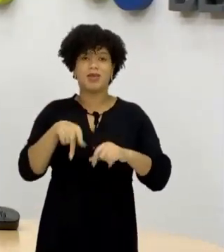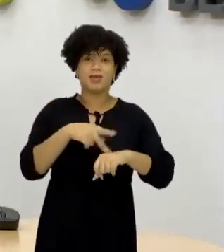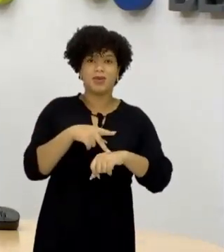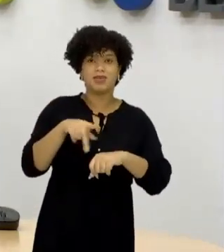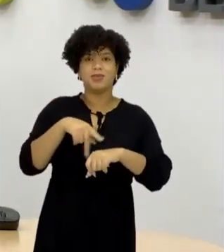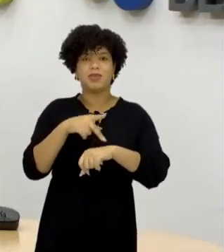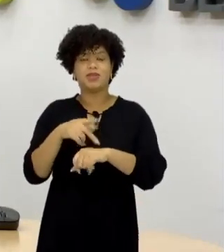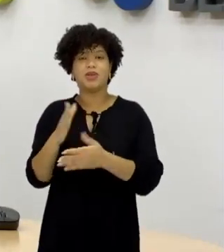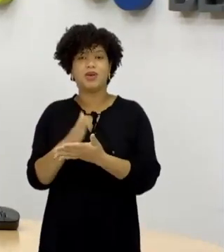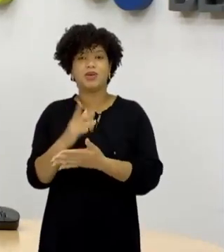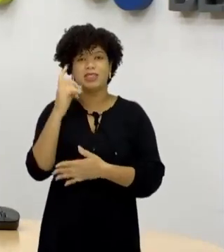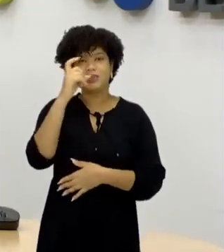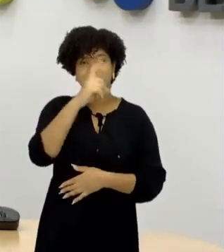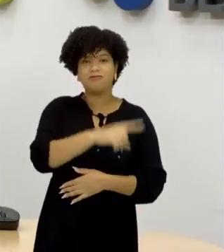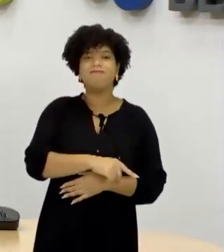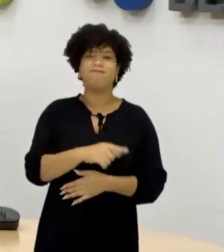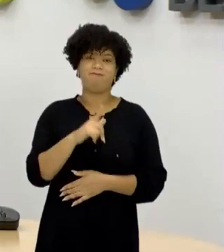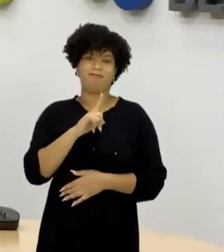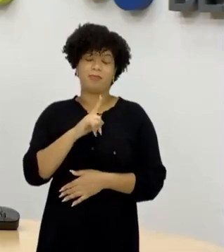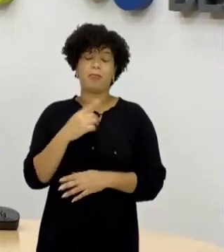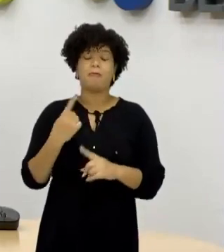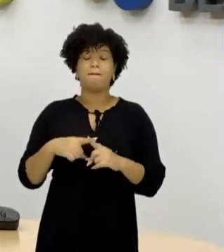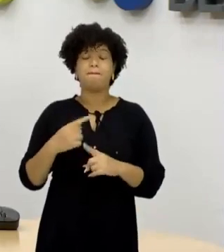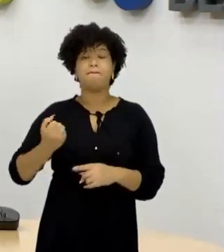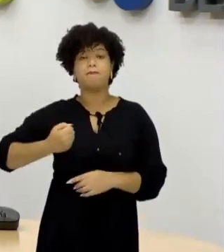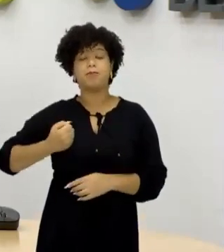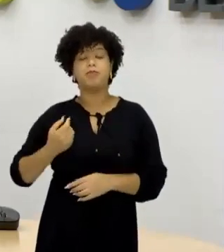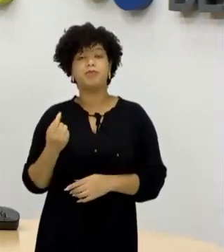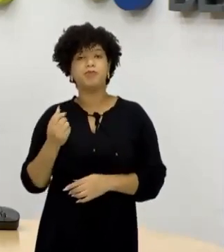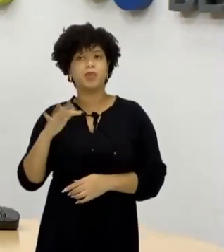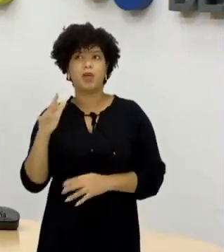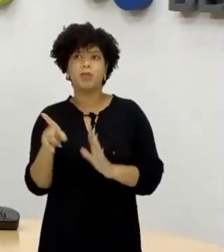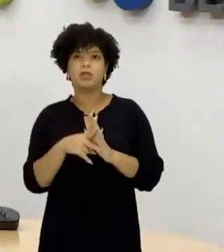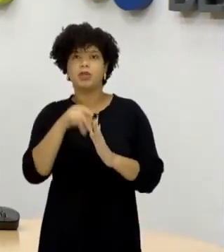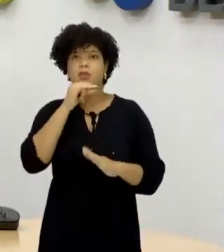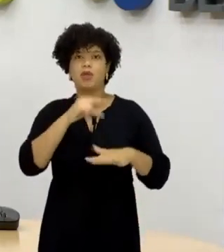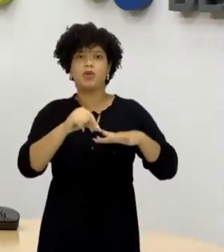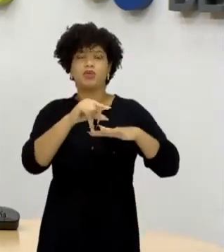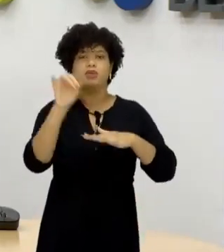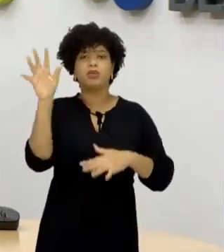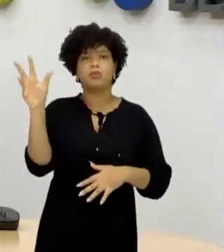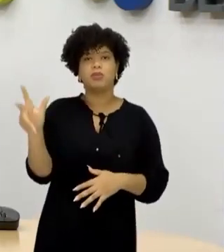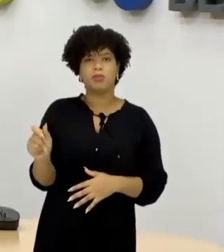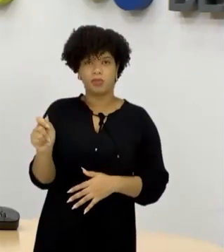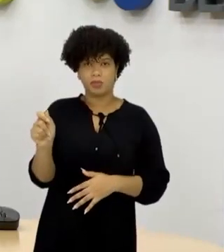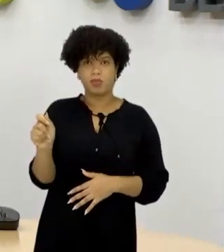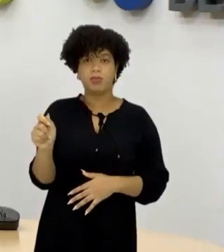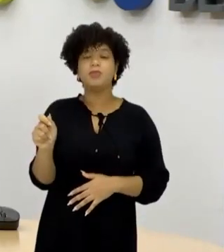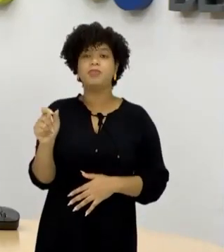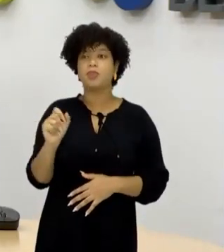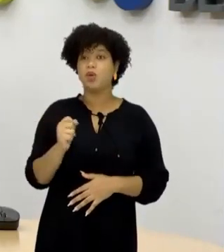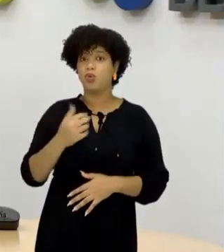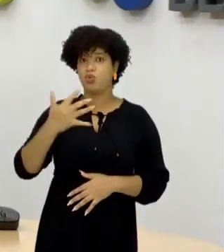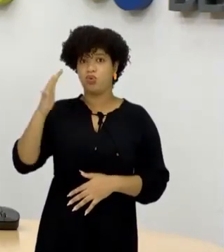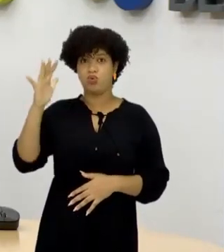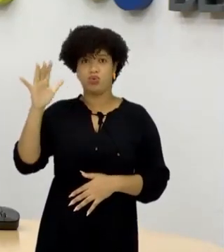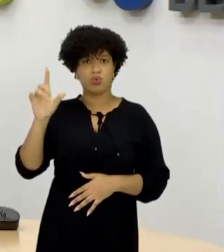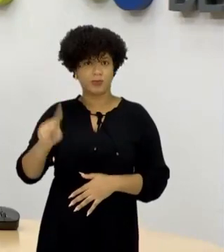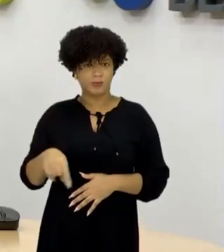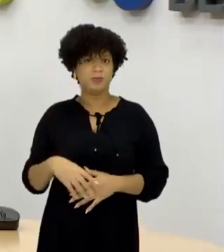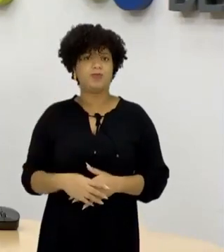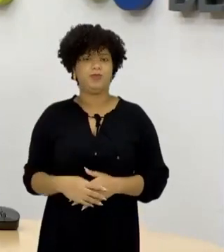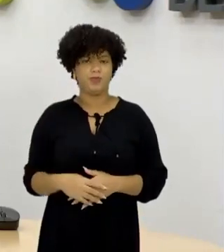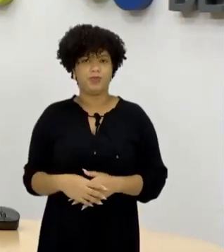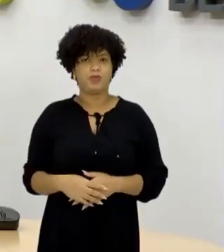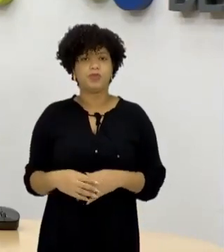essa dificuldade. Né? Primeiro que o valor para países como o continente africano, o valor é muito alto. Né? Então,